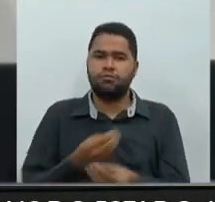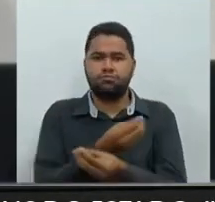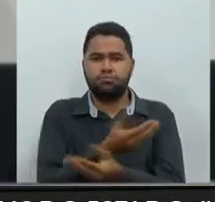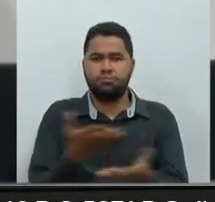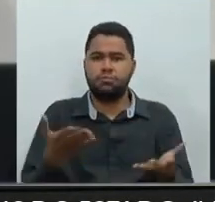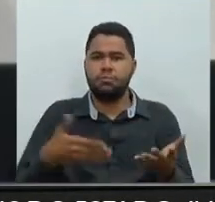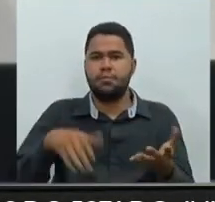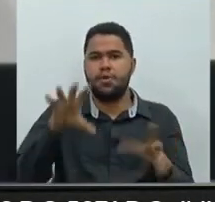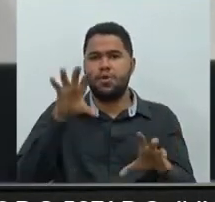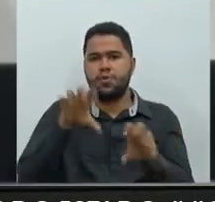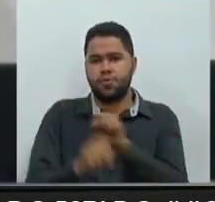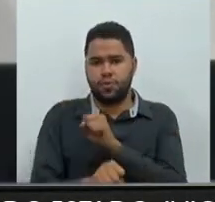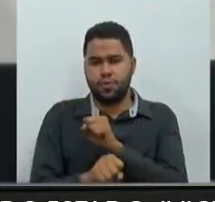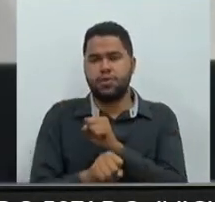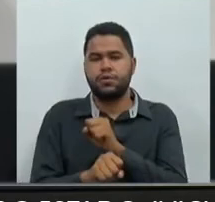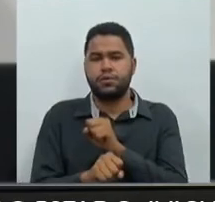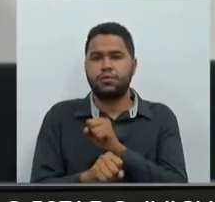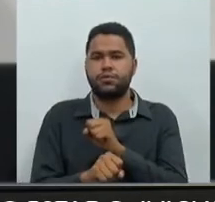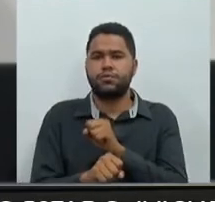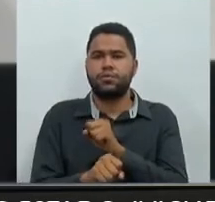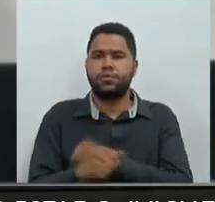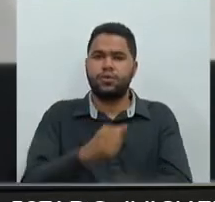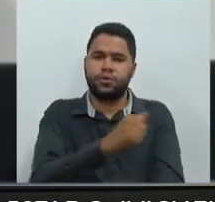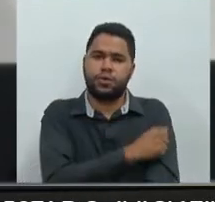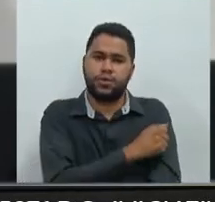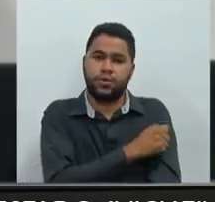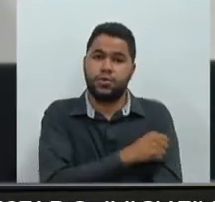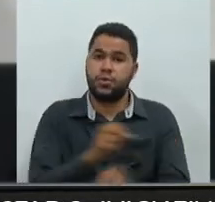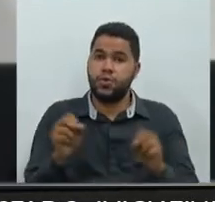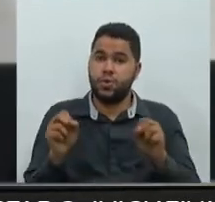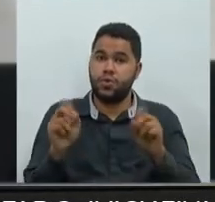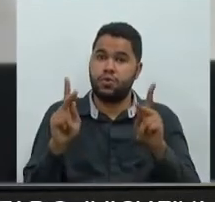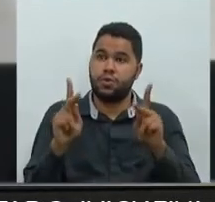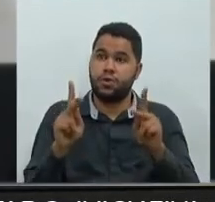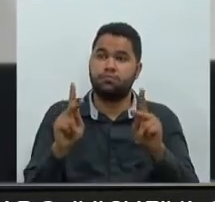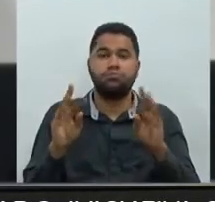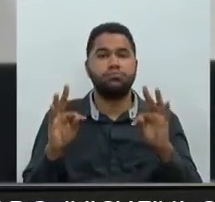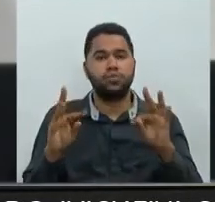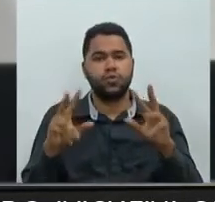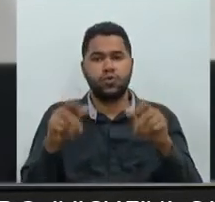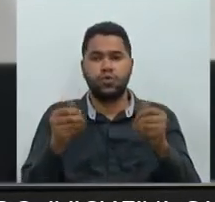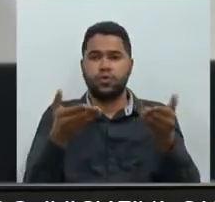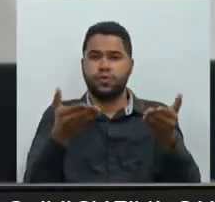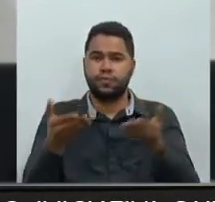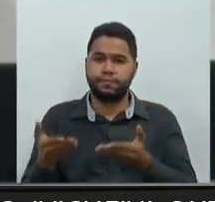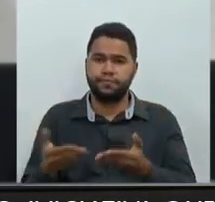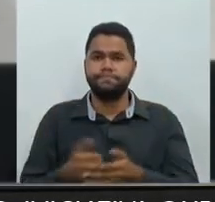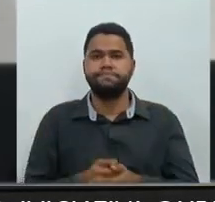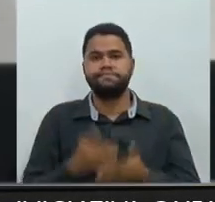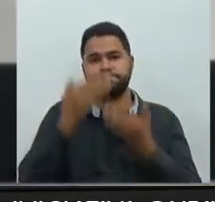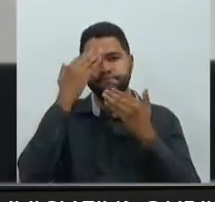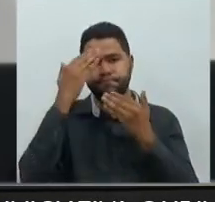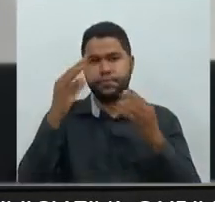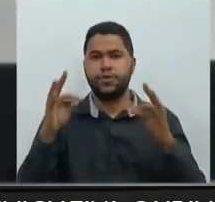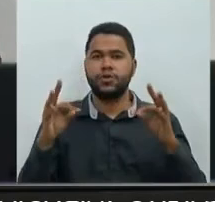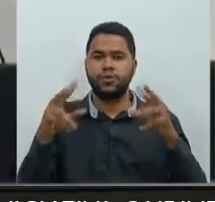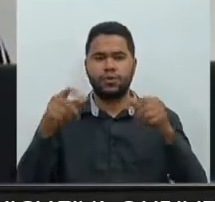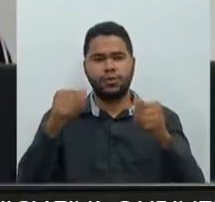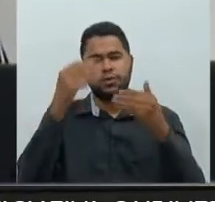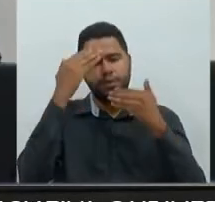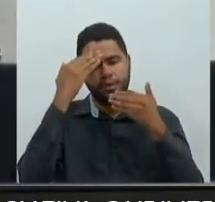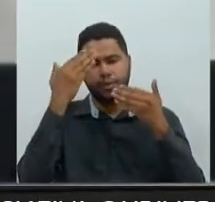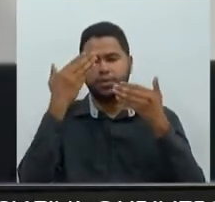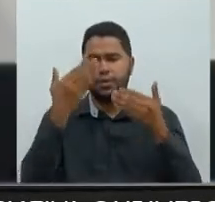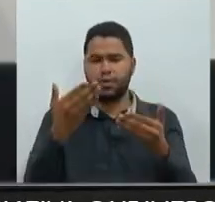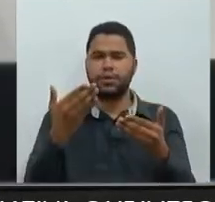formação profissional para os seus alunos, tá ok? Então fica todos aí convidados. Muito obrigado a todos, agradeço